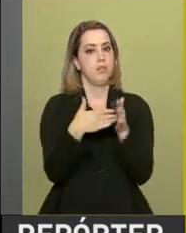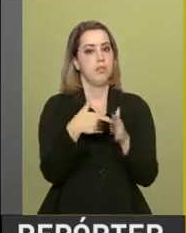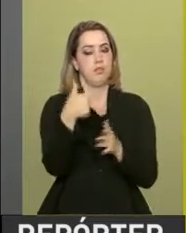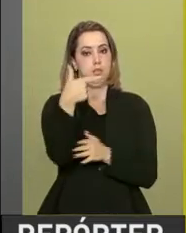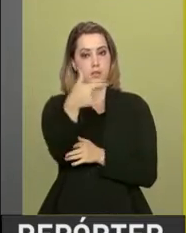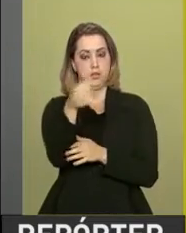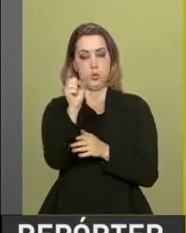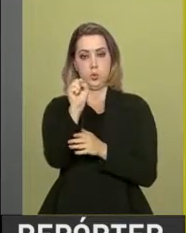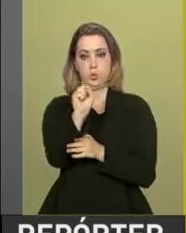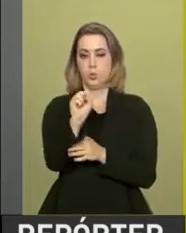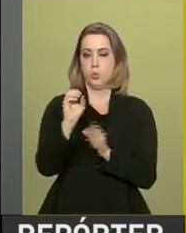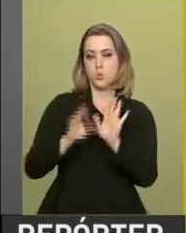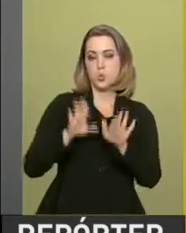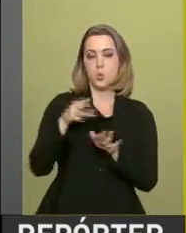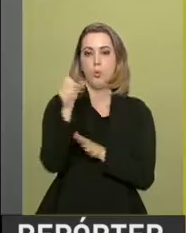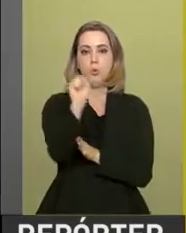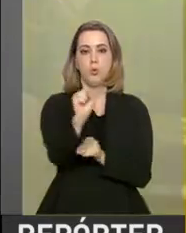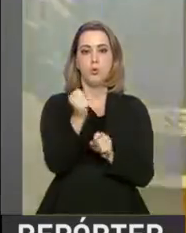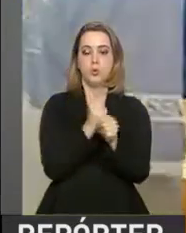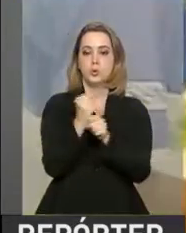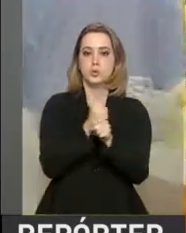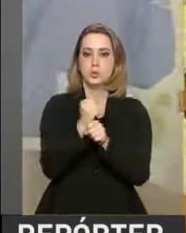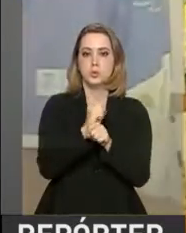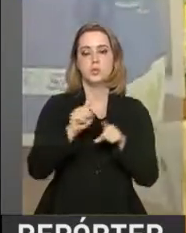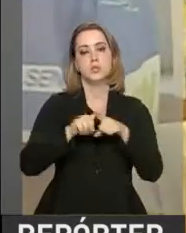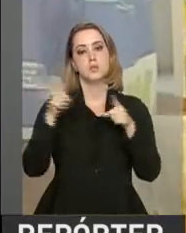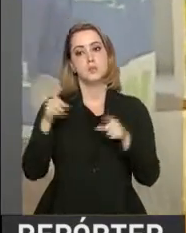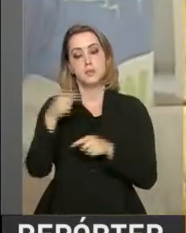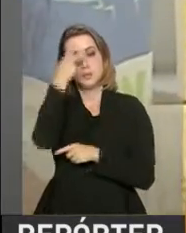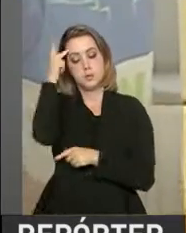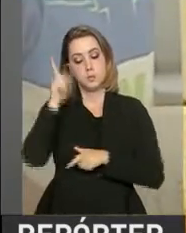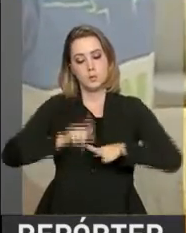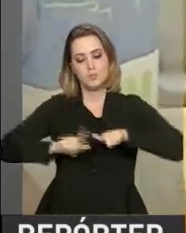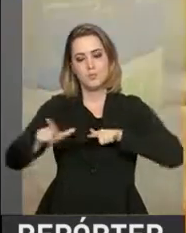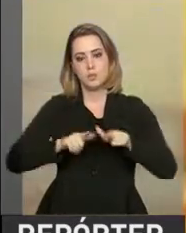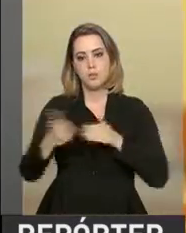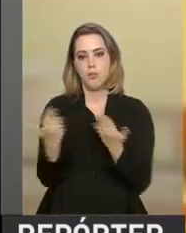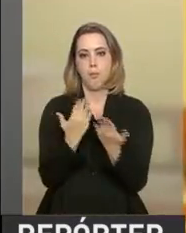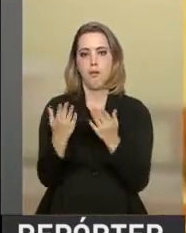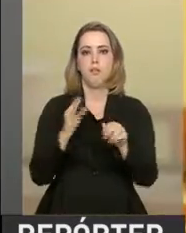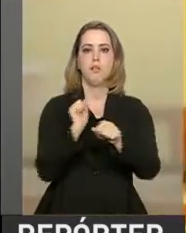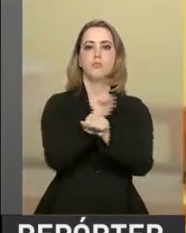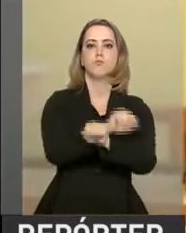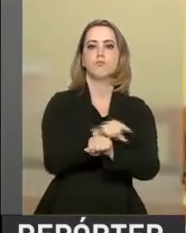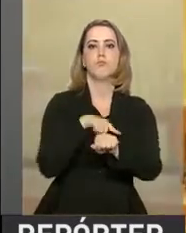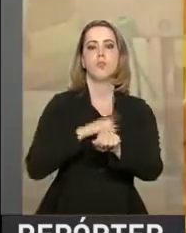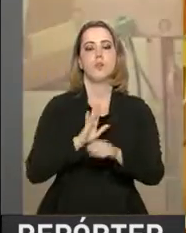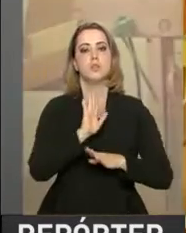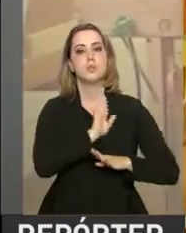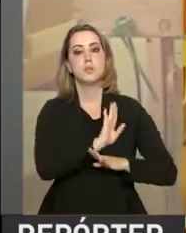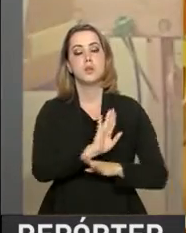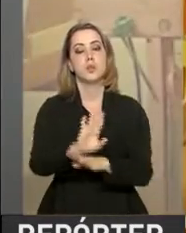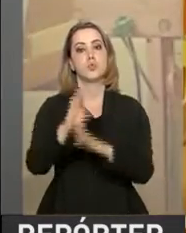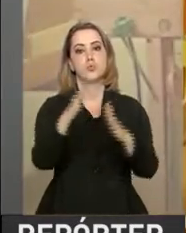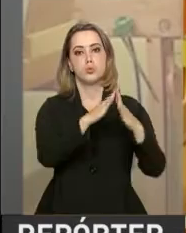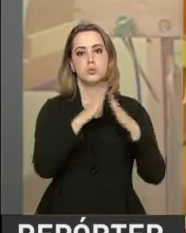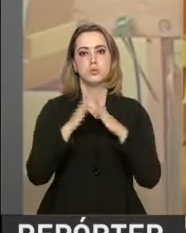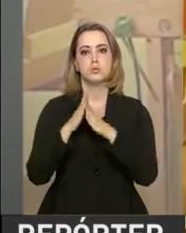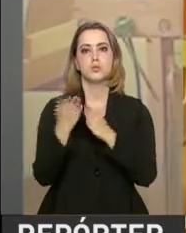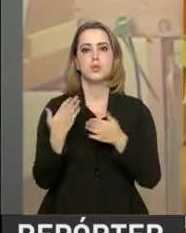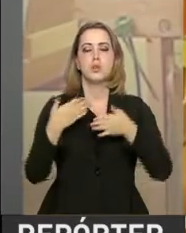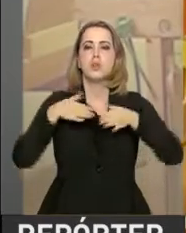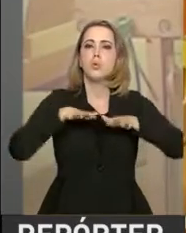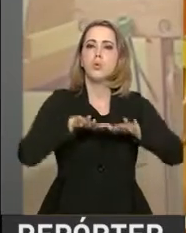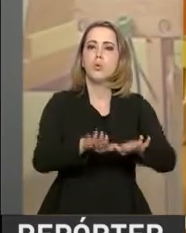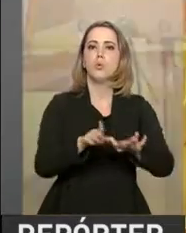os trabalhadores libertados recebem proteção temporária em abrigos, capacitação profissional e são incluídos